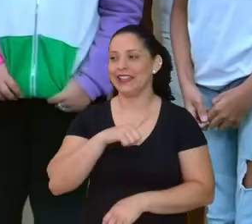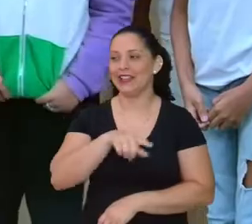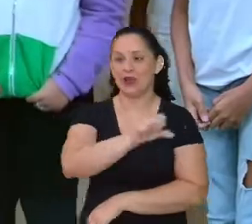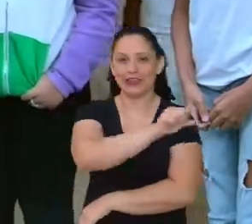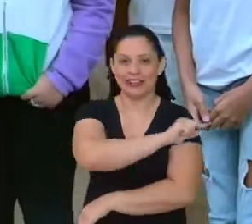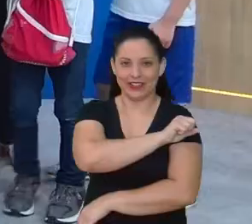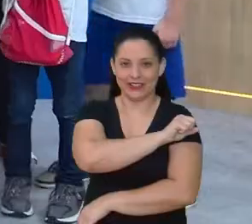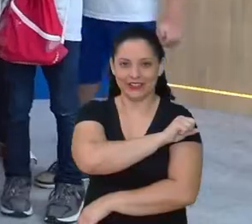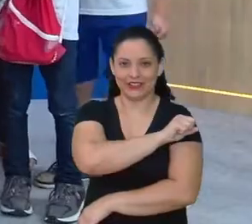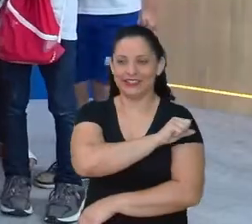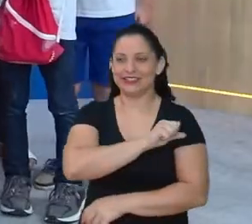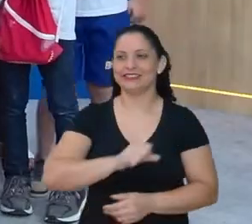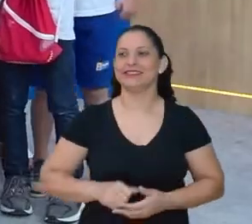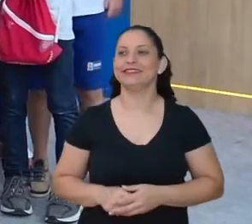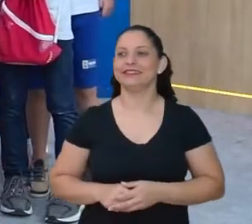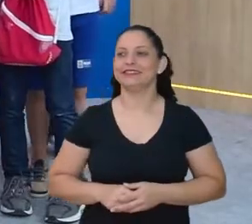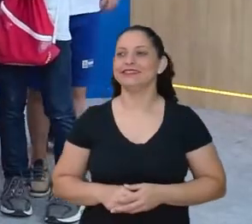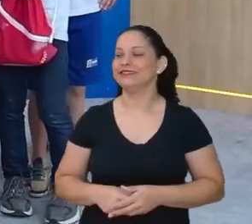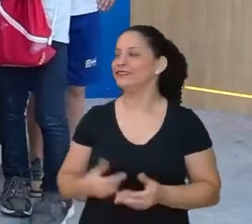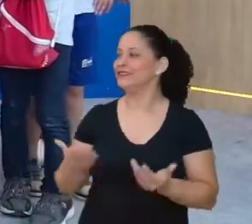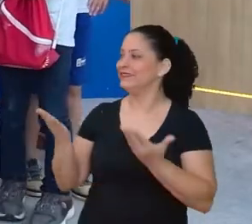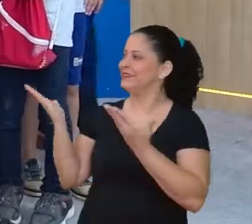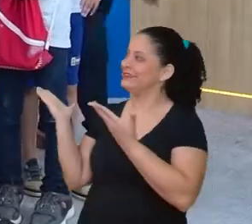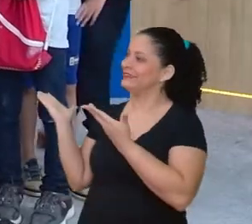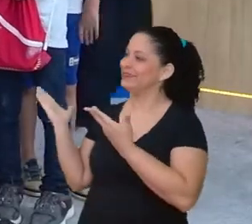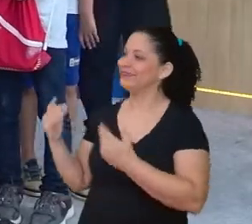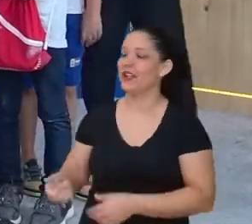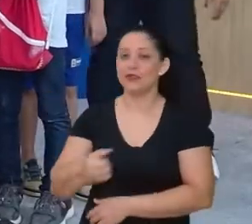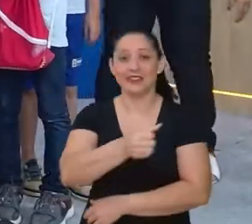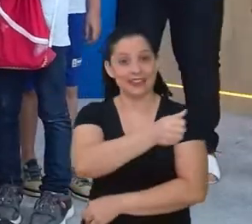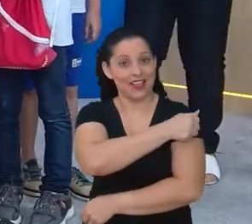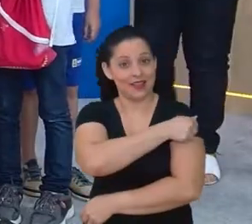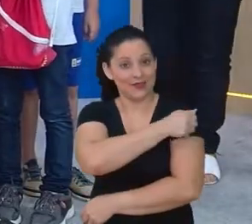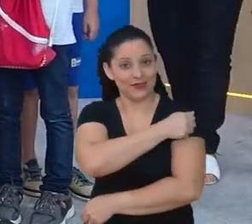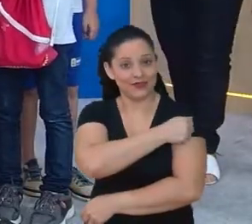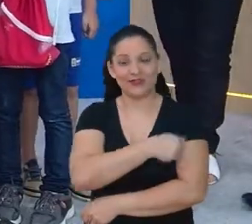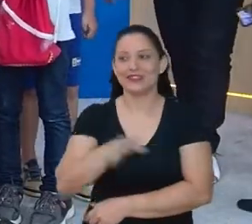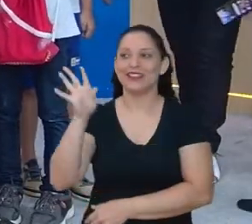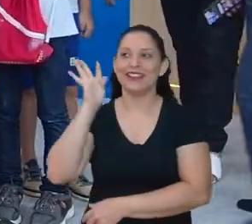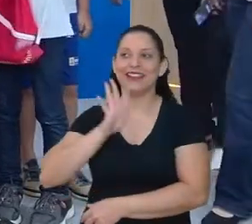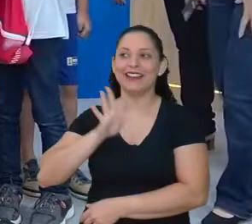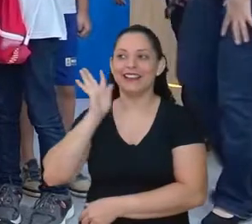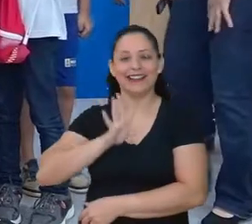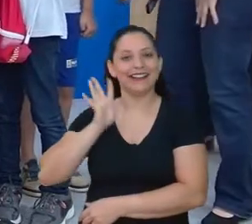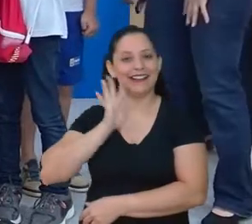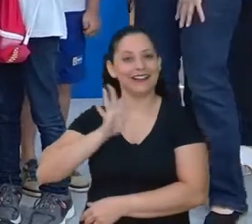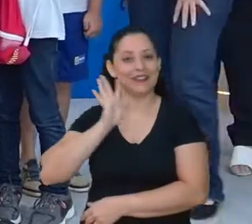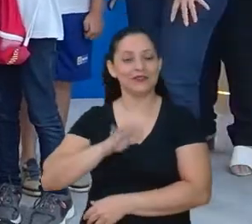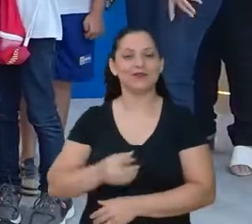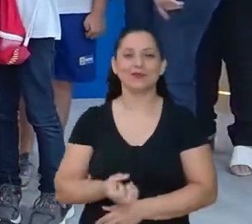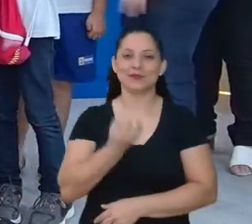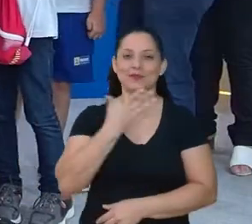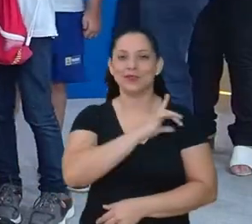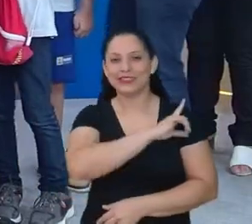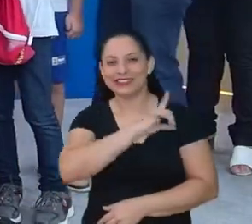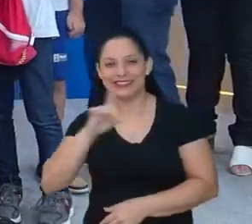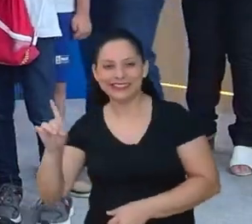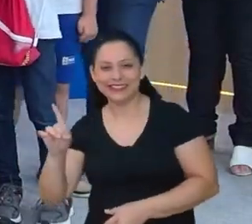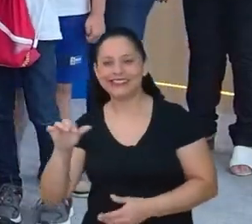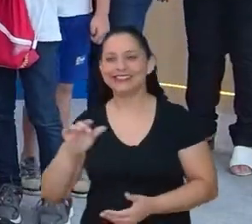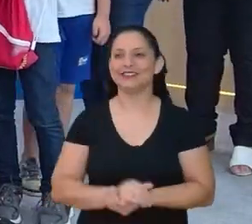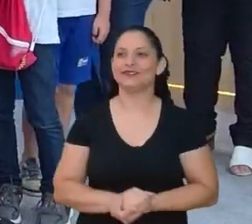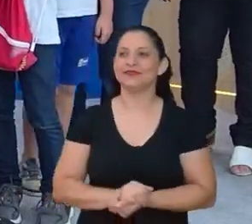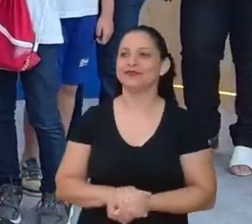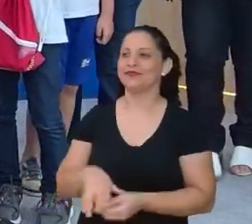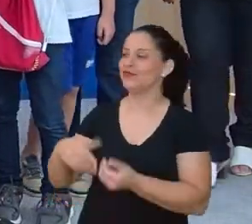Fique à vontade. Olha aqui, gente, os meninos. Que legal. Tudo bem? Tudo bem, professora? Sejam bem-vindos. Vocês